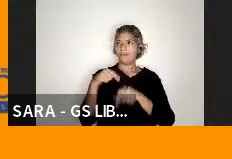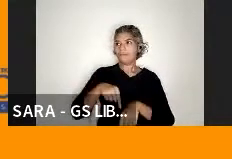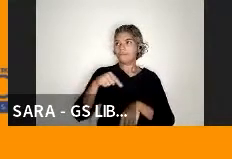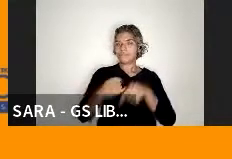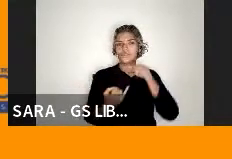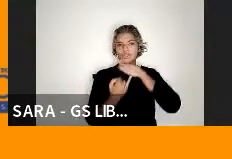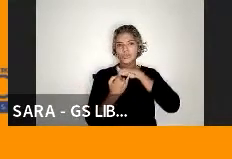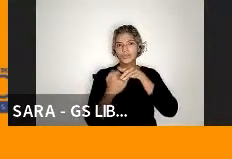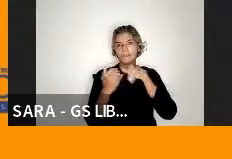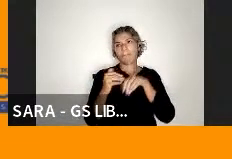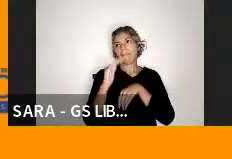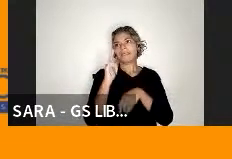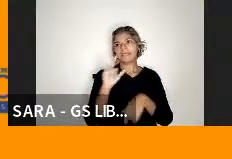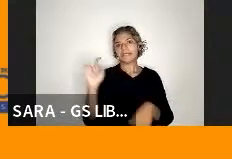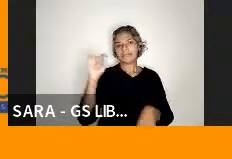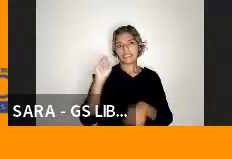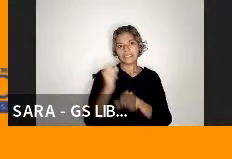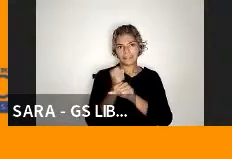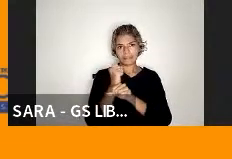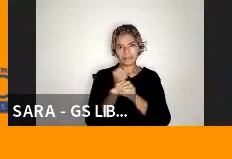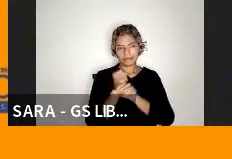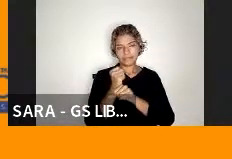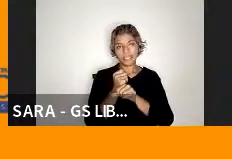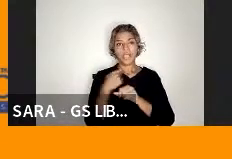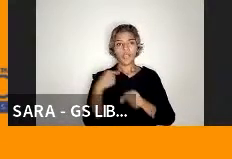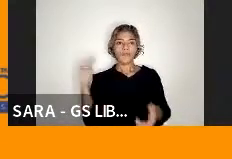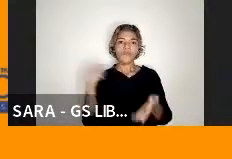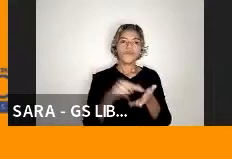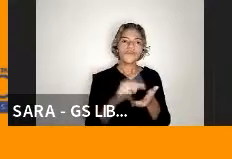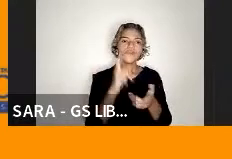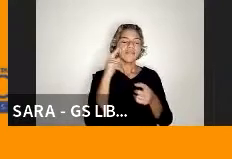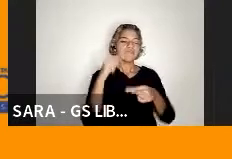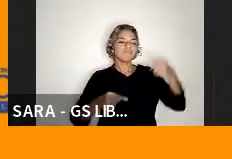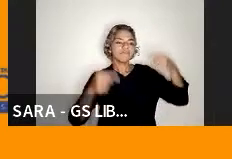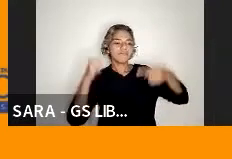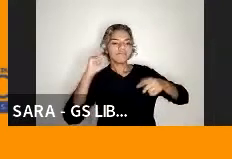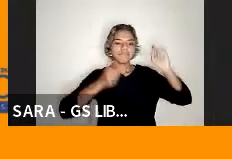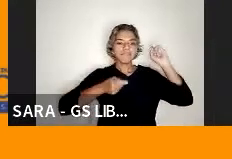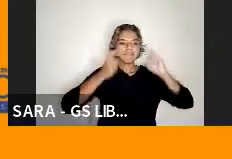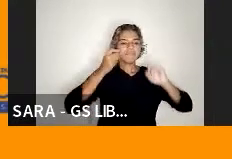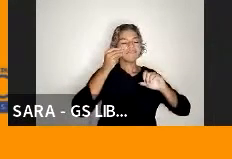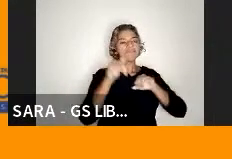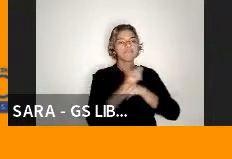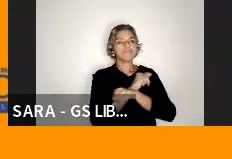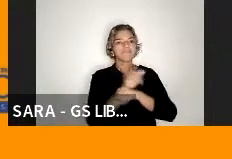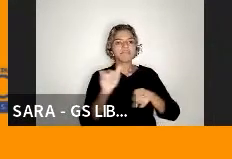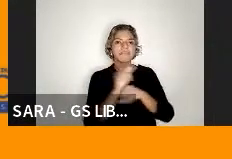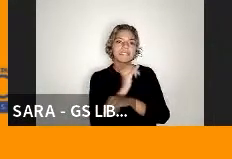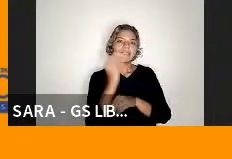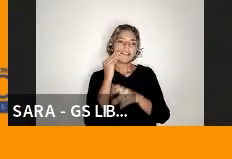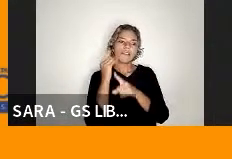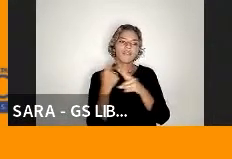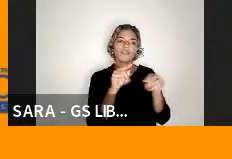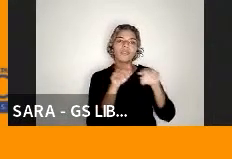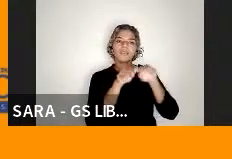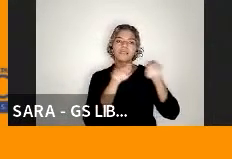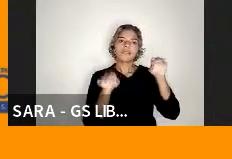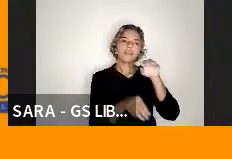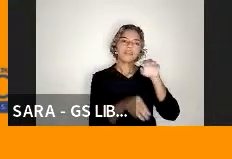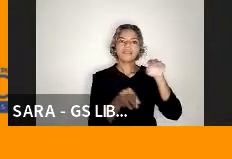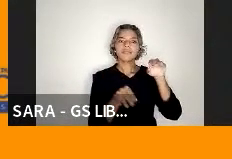discutindo e buscando estratégias para enfrentar desigualdades que passam, né, sobretudo pelo